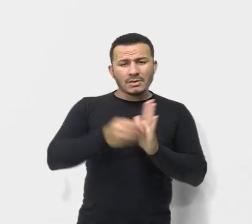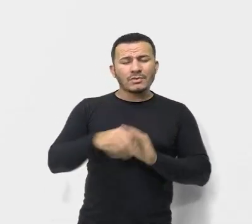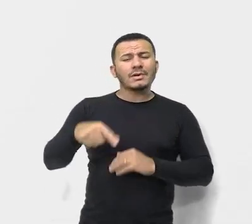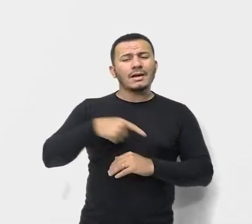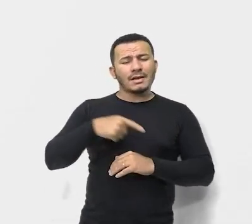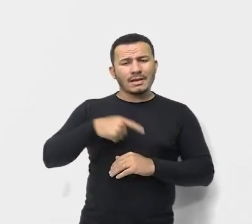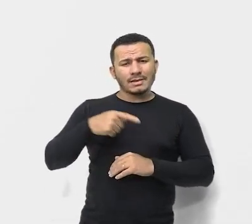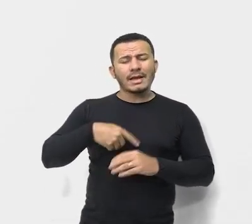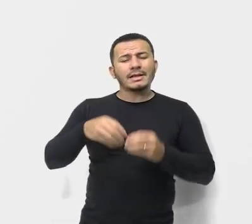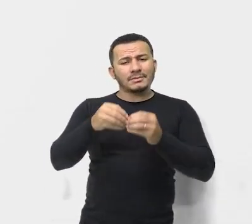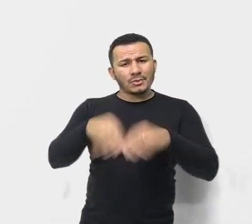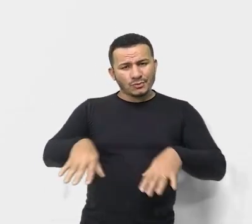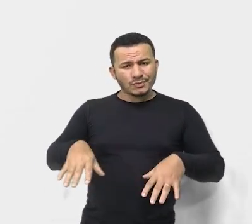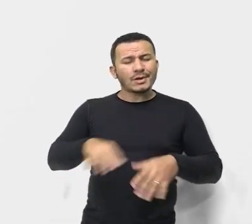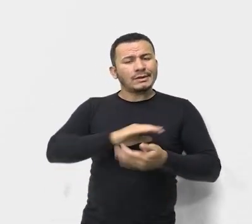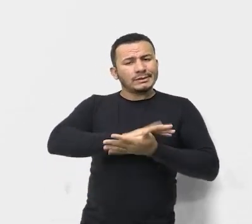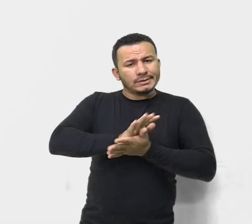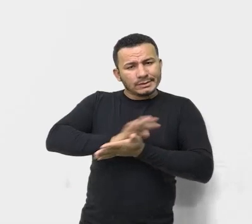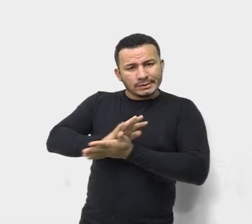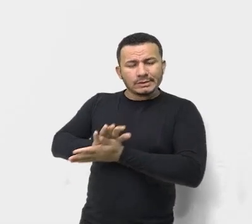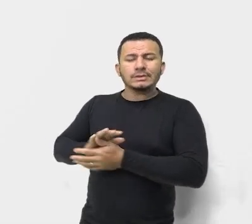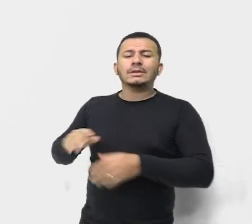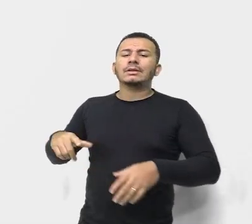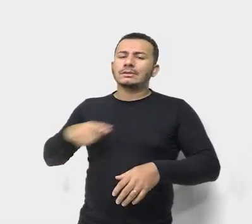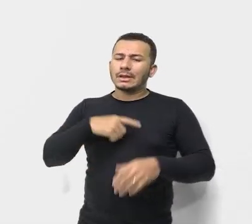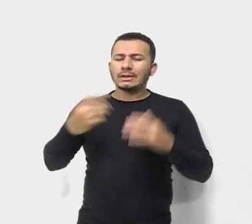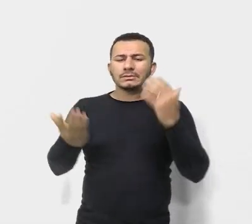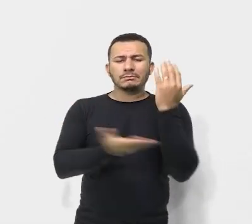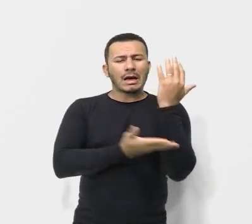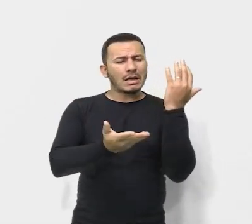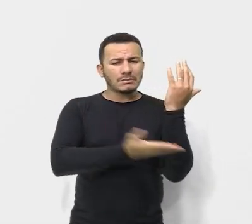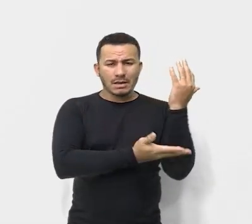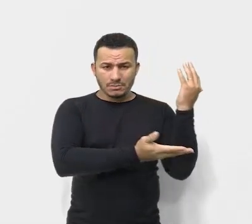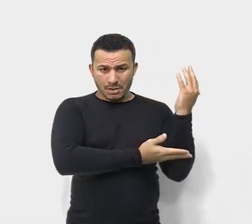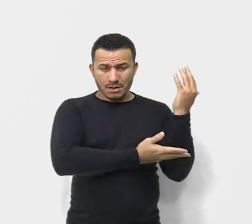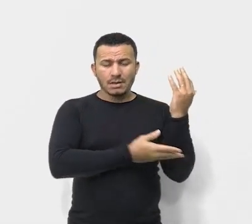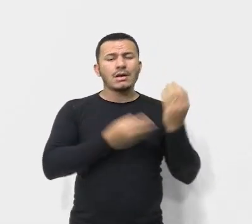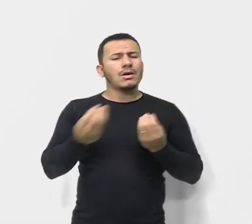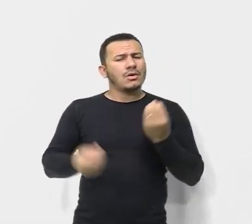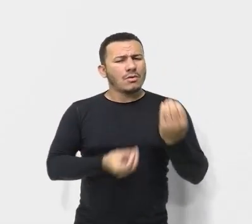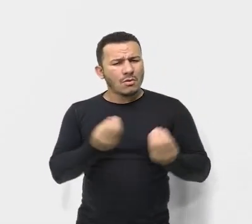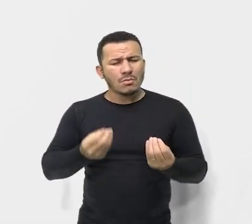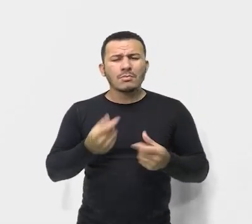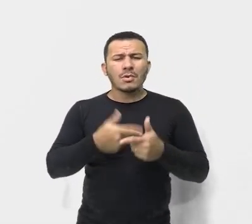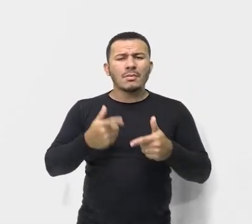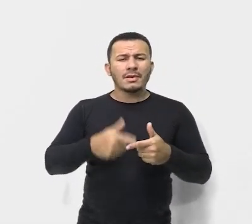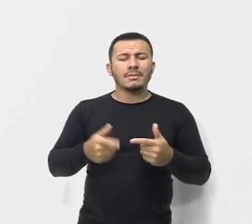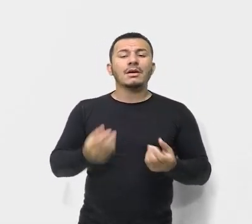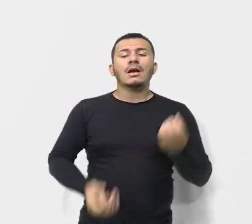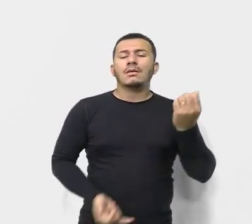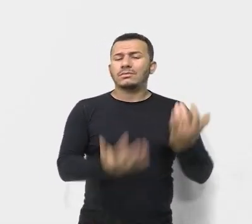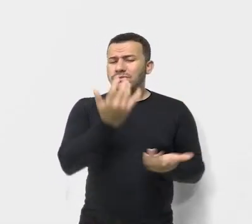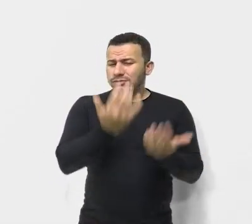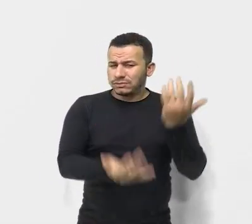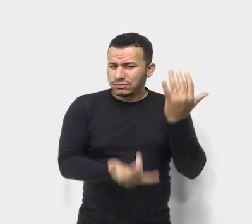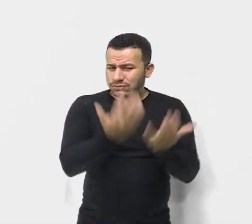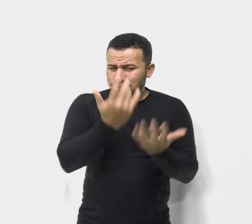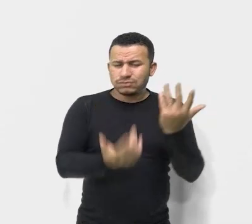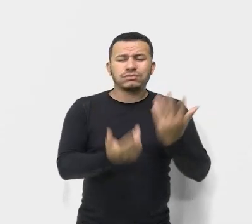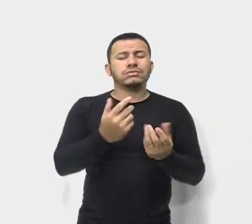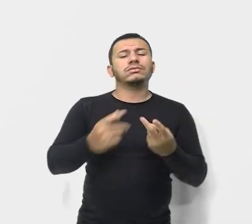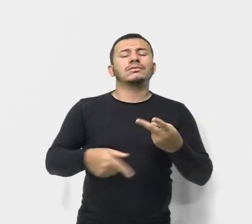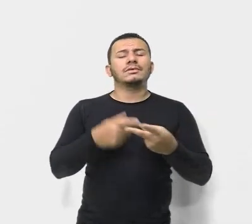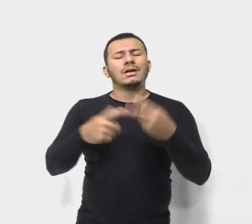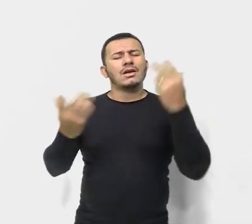ameaças, né? Que sem problemas tais quais queimadas, desmatamentos,